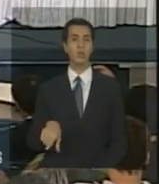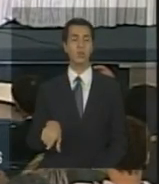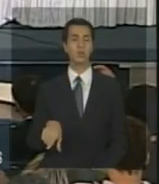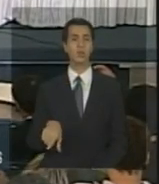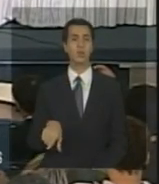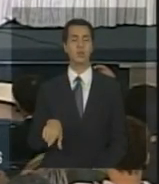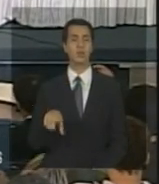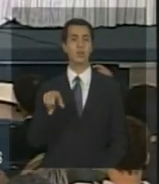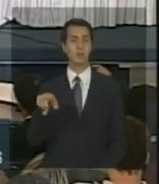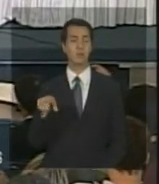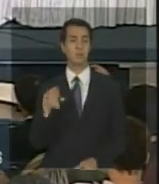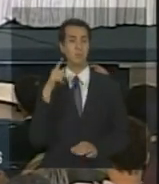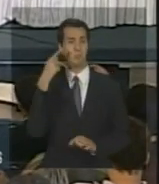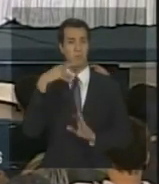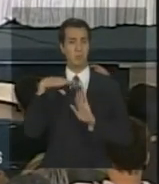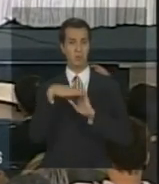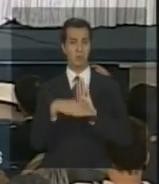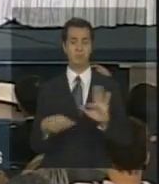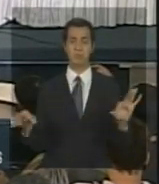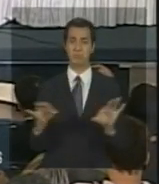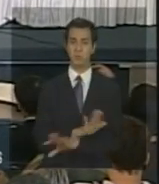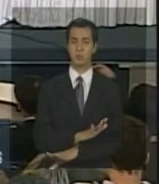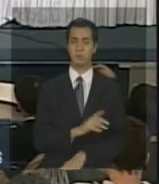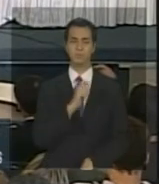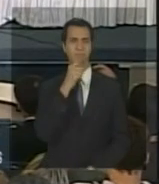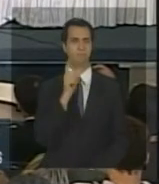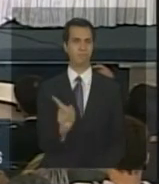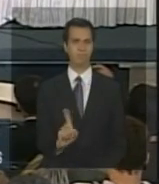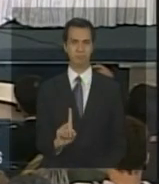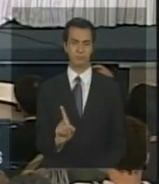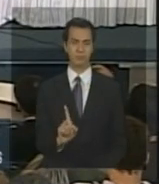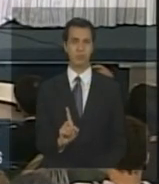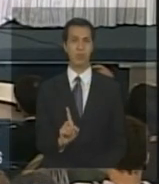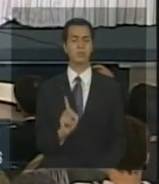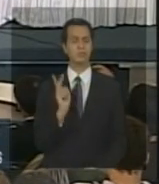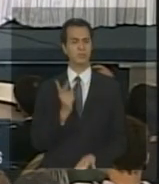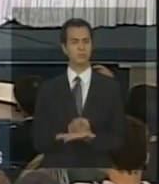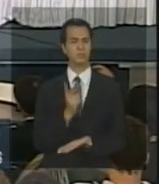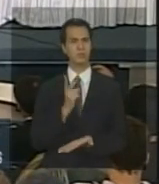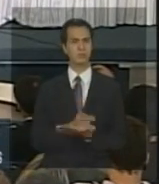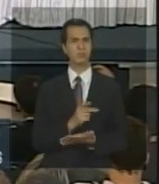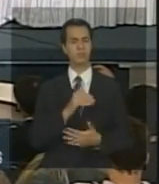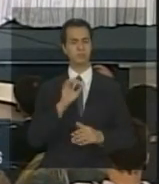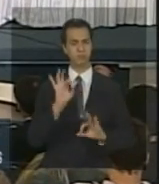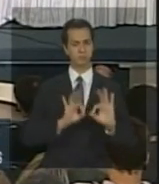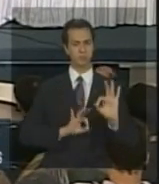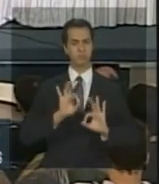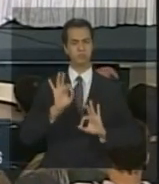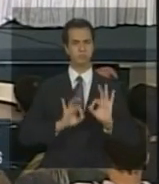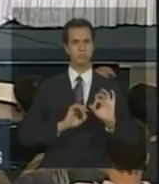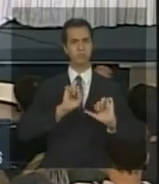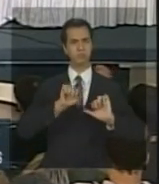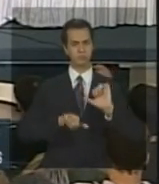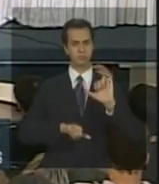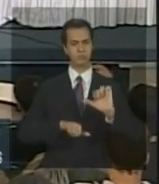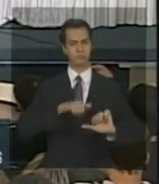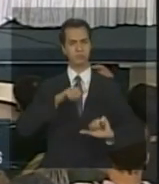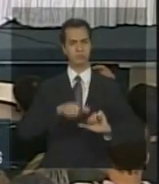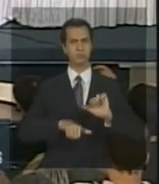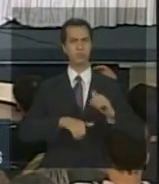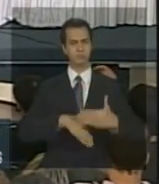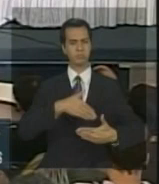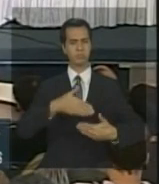Ela é uma política sendo desenhada e aprimorada a cada momento. Até